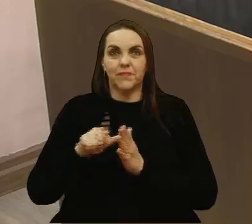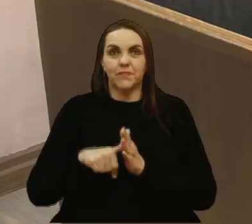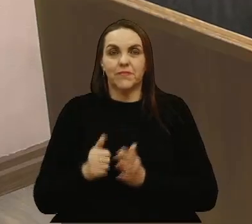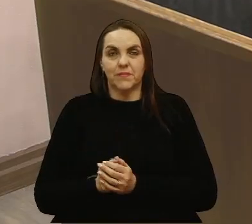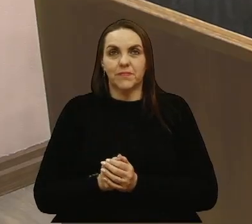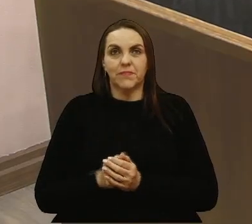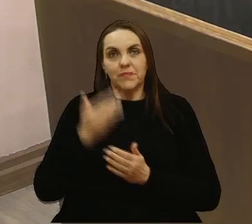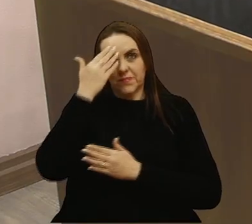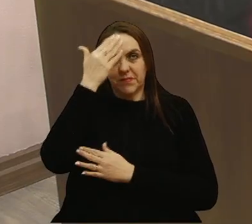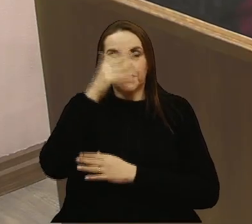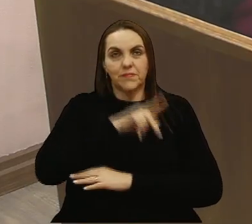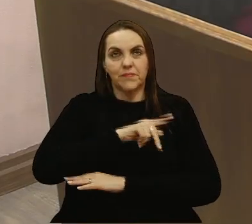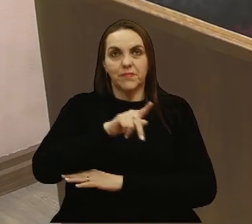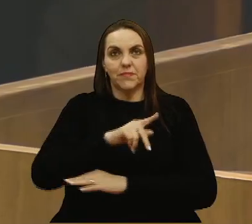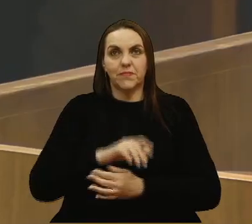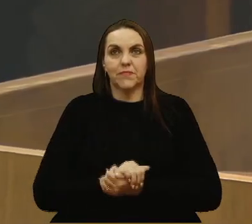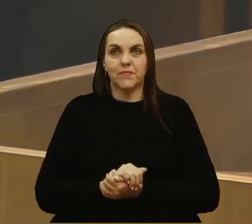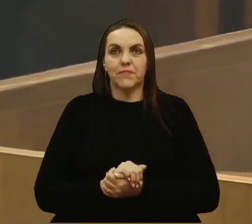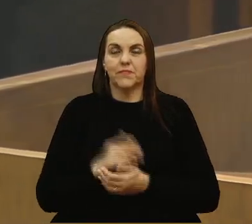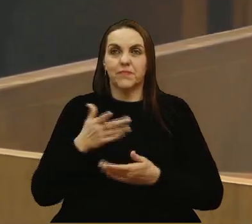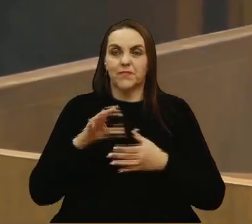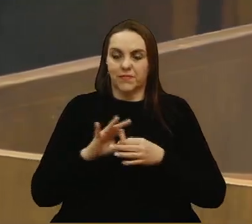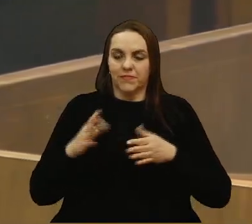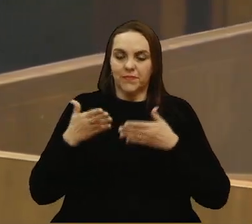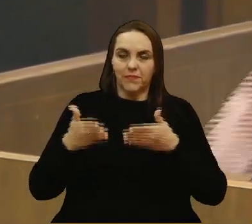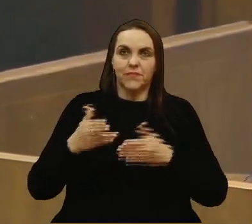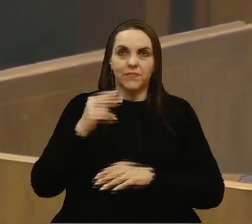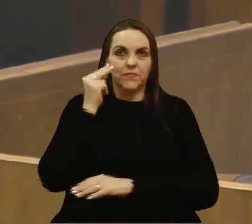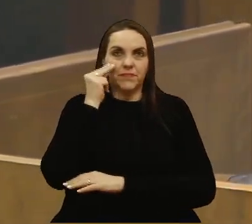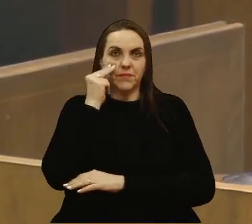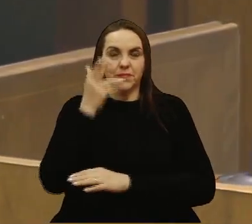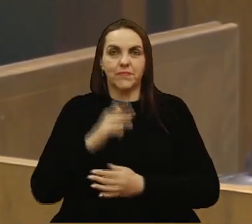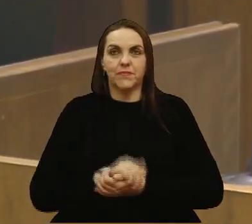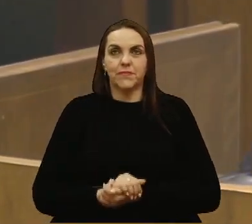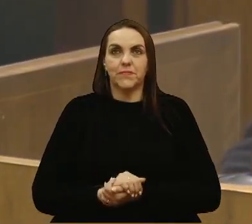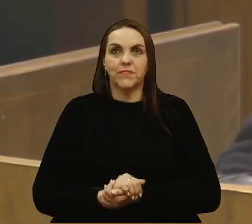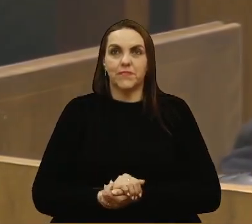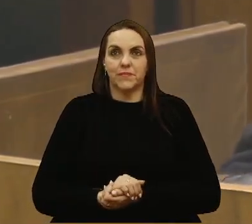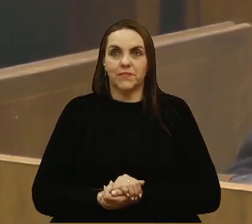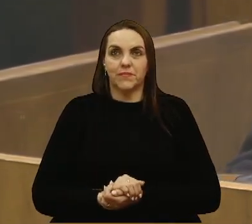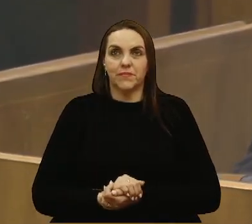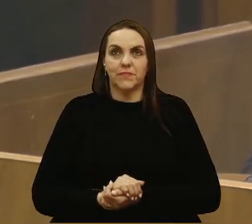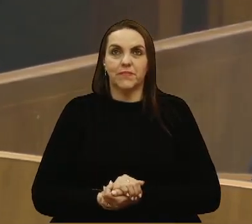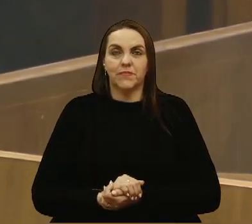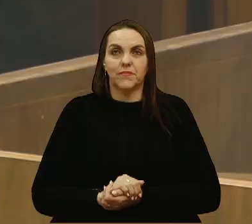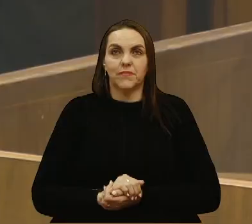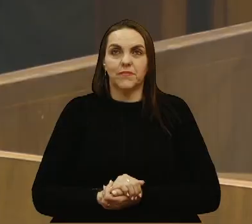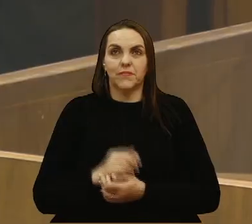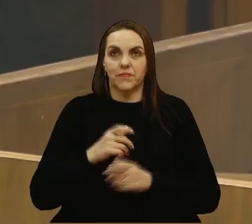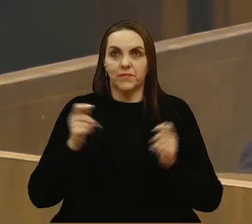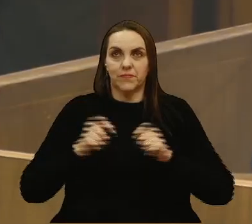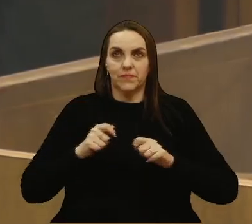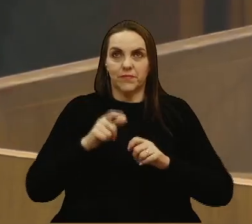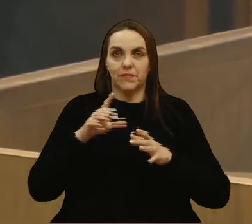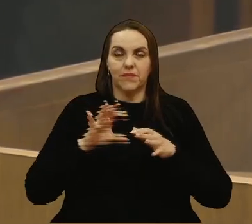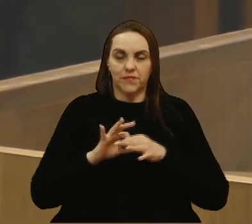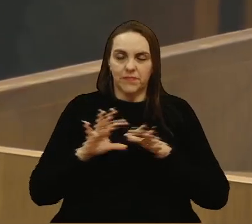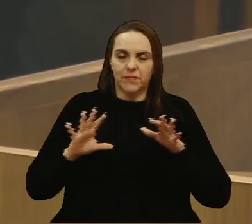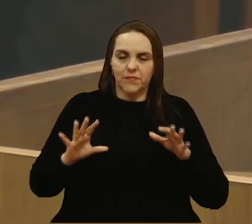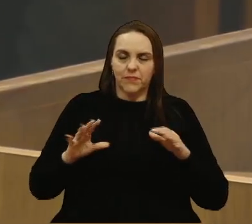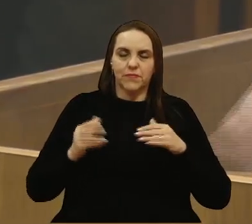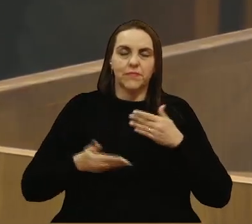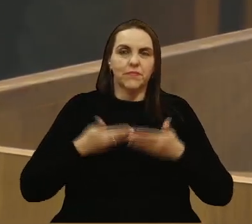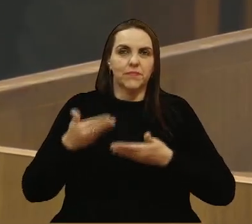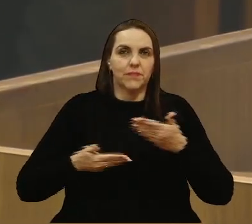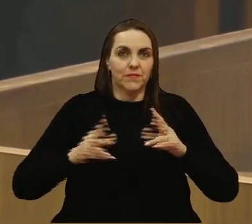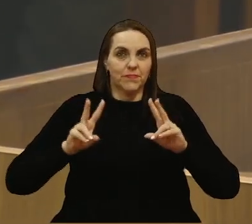Obrigada, senhor presidente. Logo mais lhe concedo, vereador Libardi. Não poderíamos deixar de tratar sobre esse